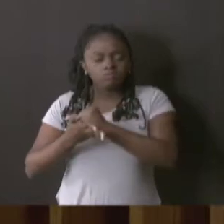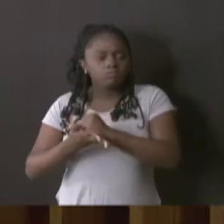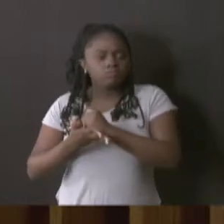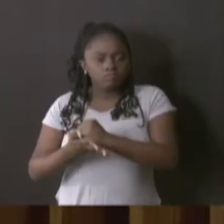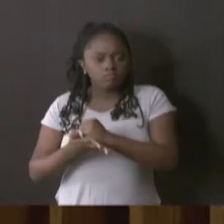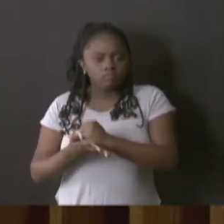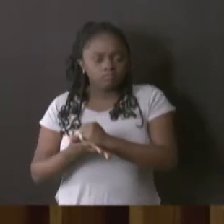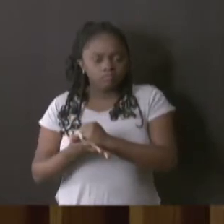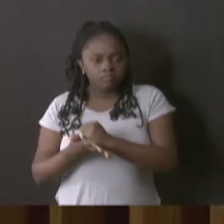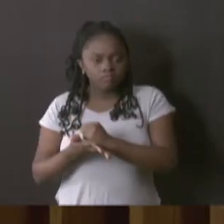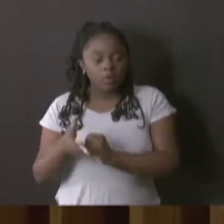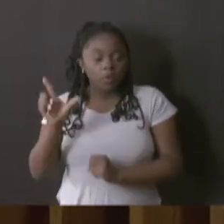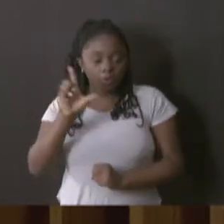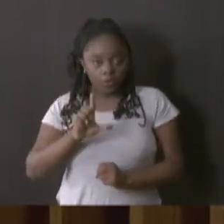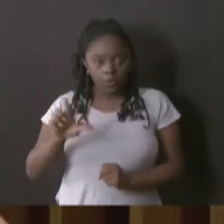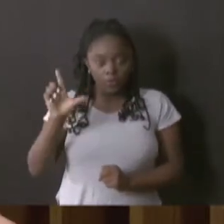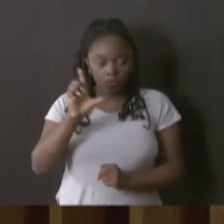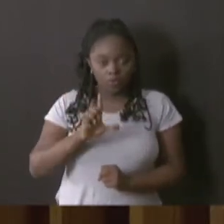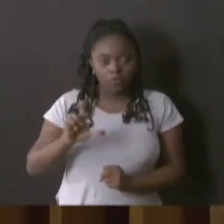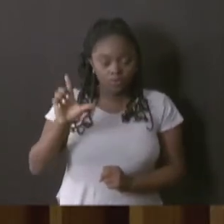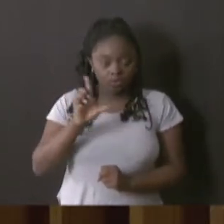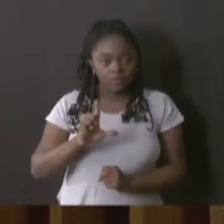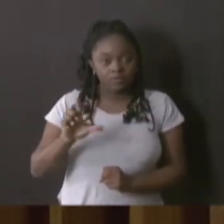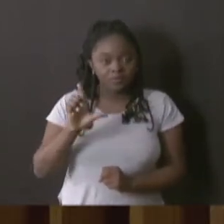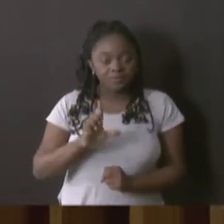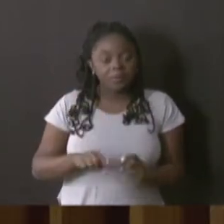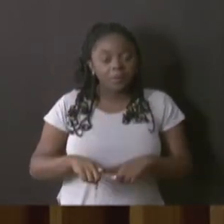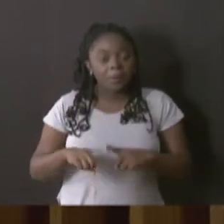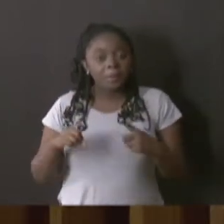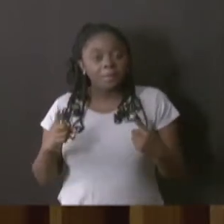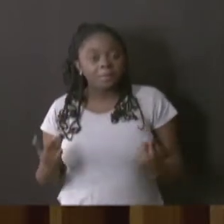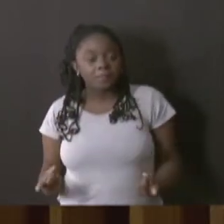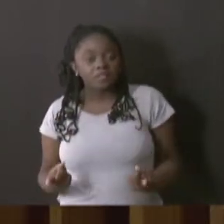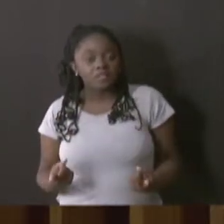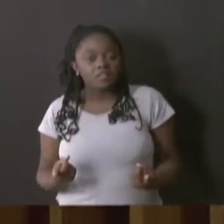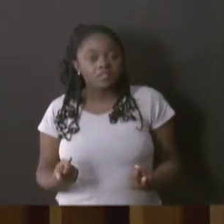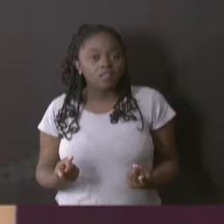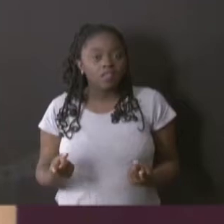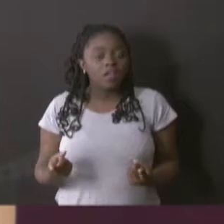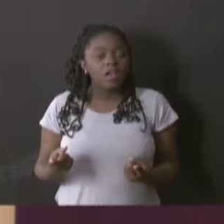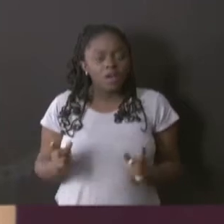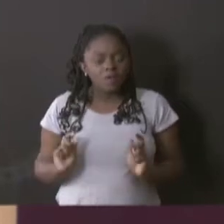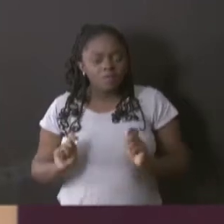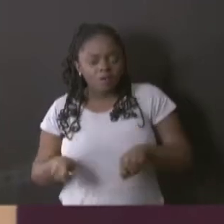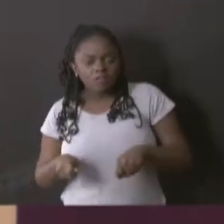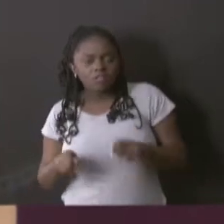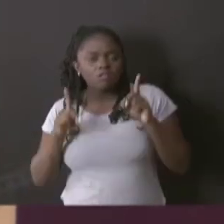óbvio, dos males o menor. Isso. Mas pode comprometer um pouquinho, né?